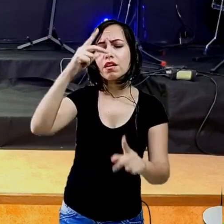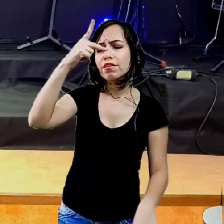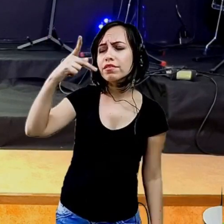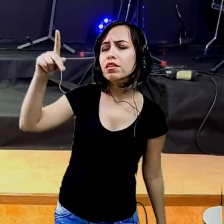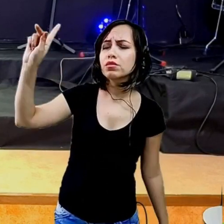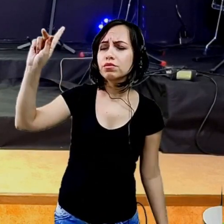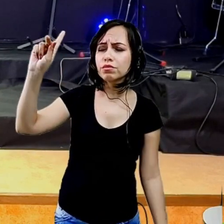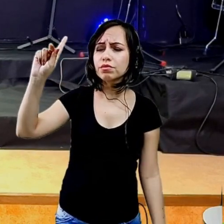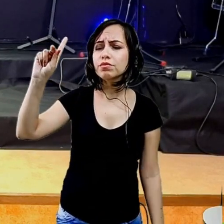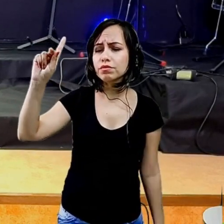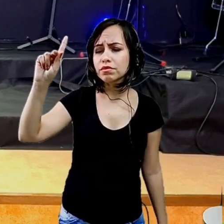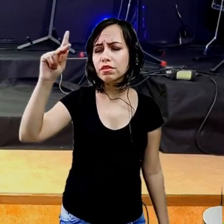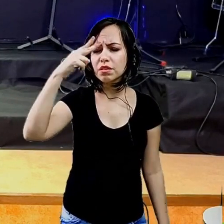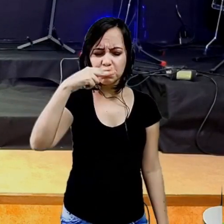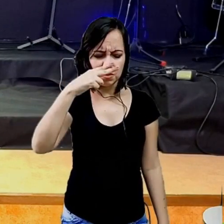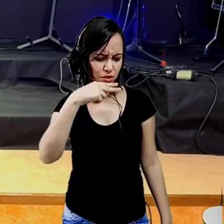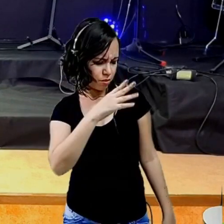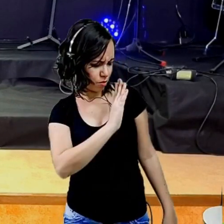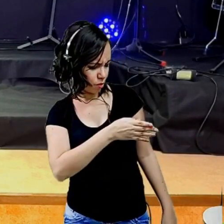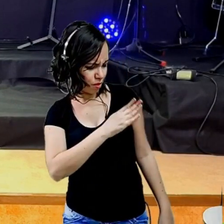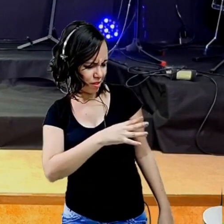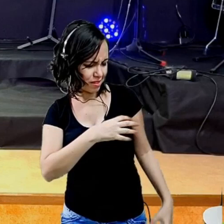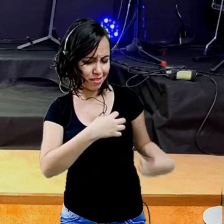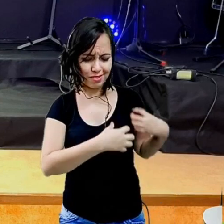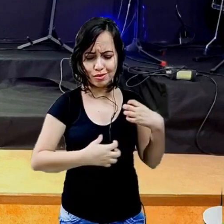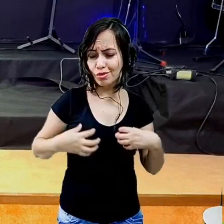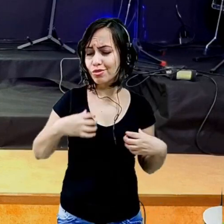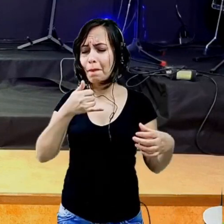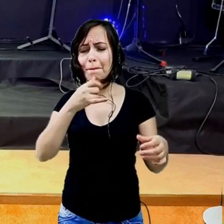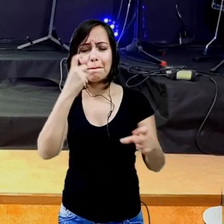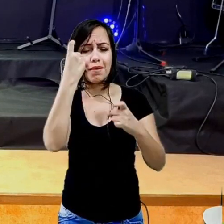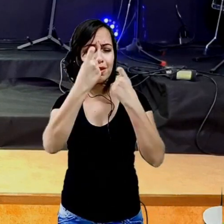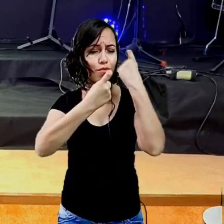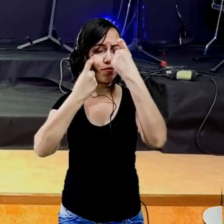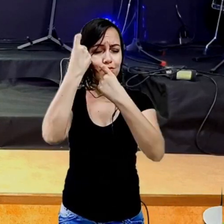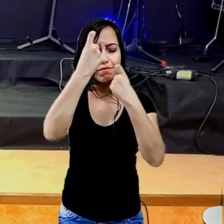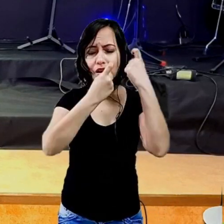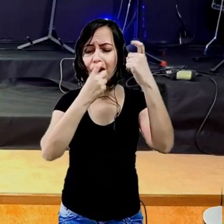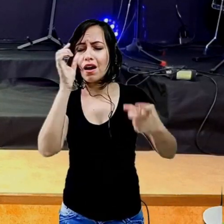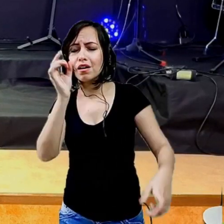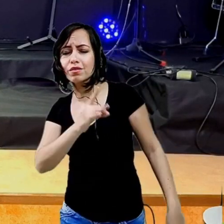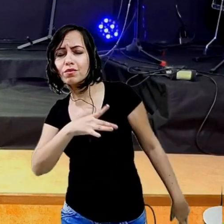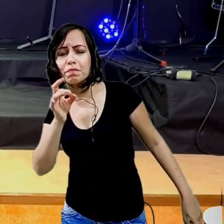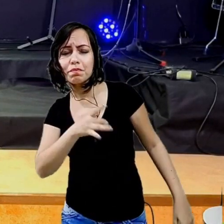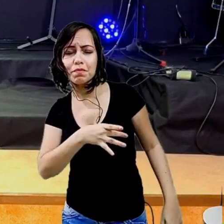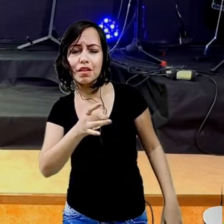Deus, diante dos nossos corações contritos, com medo,